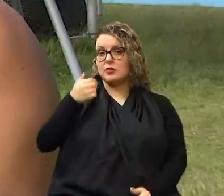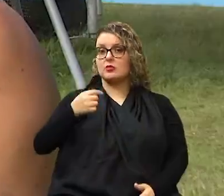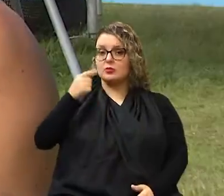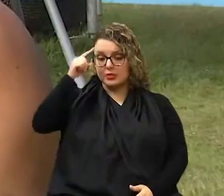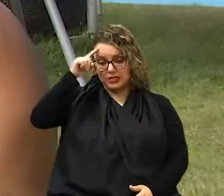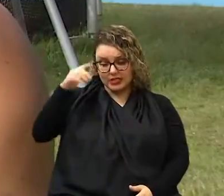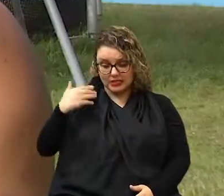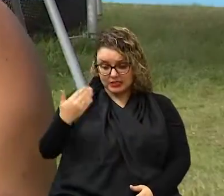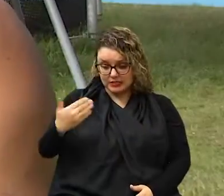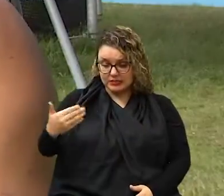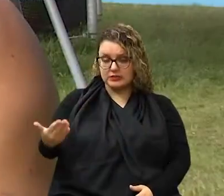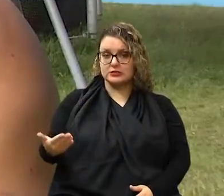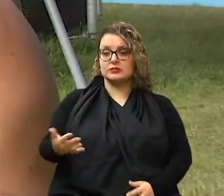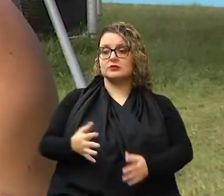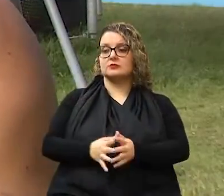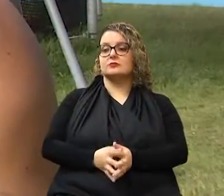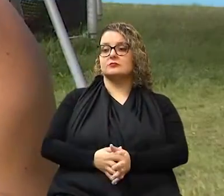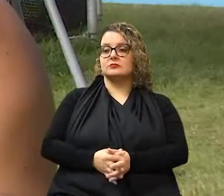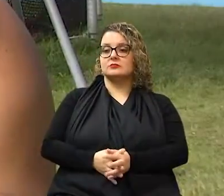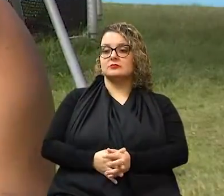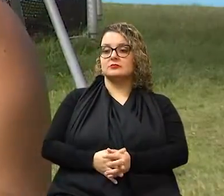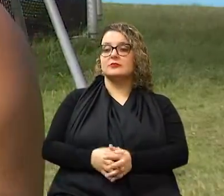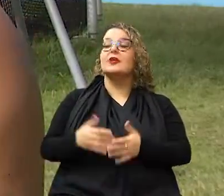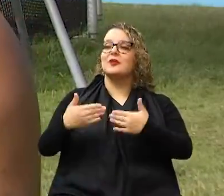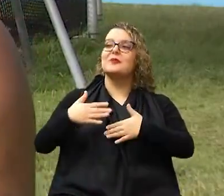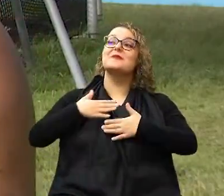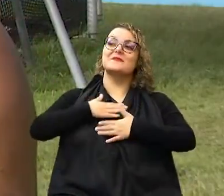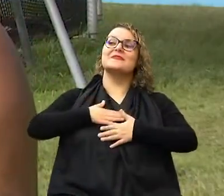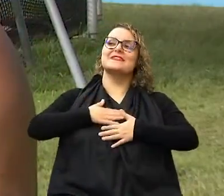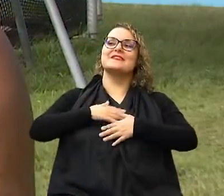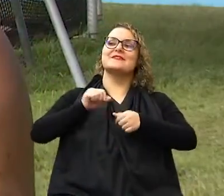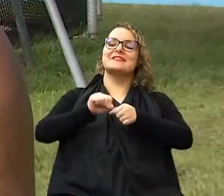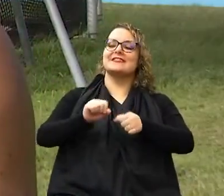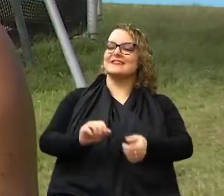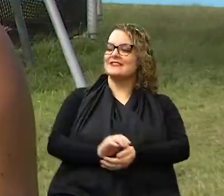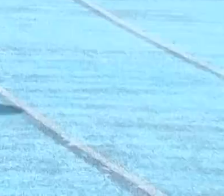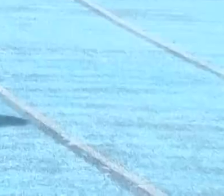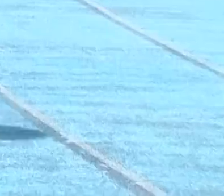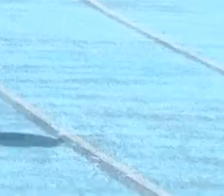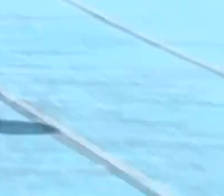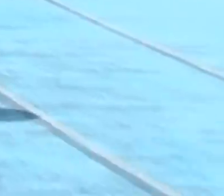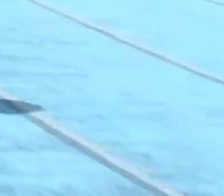melhorar a cada dia. É uma prova muito gostosa de fazer.